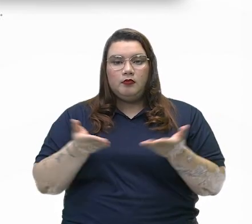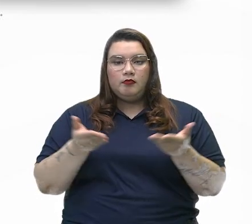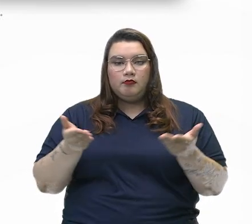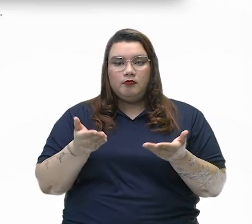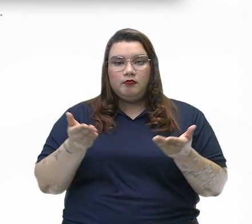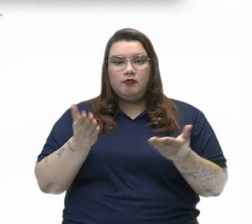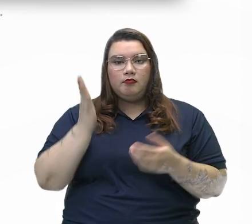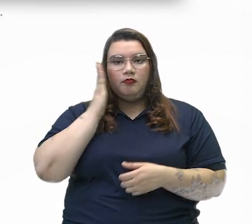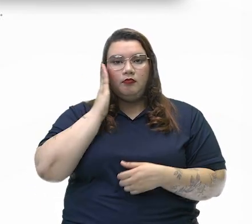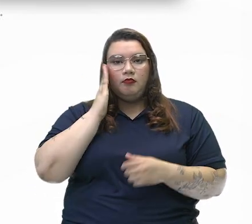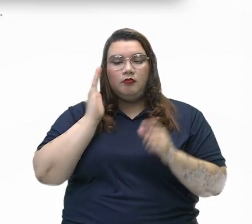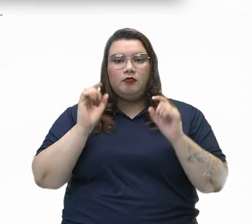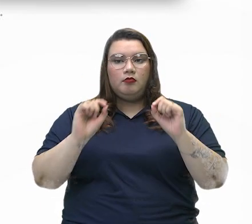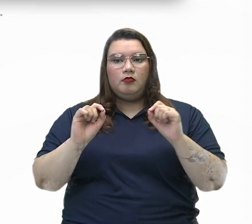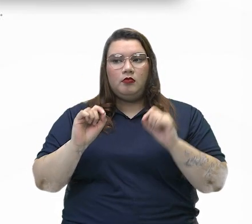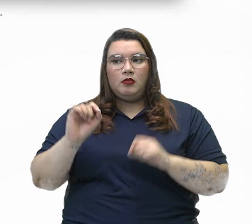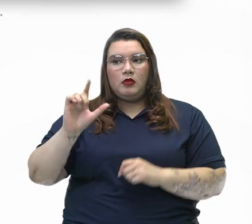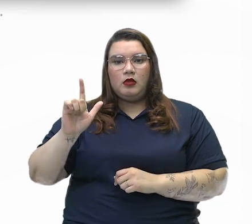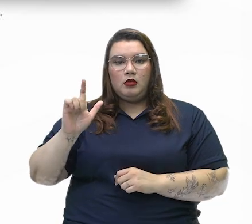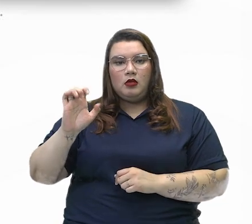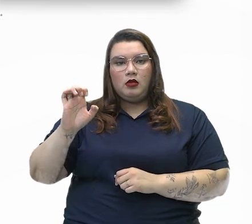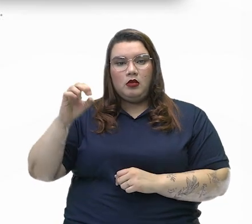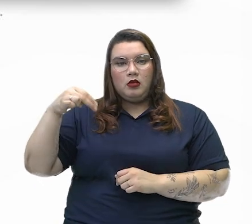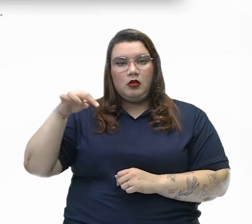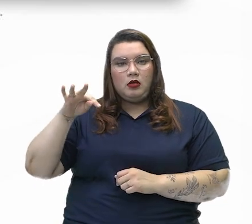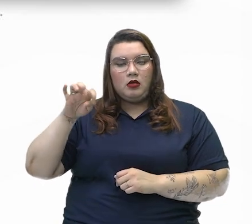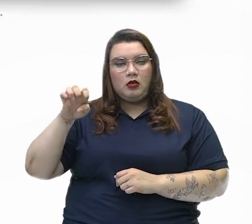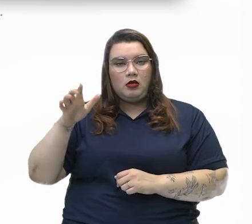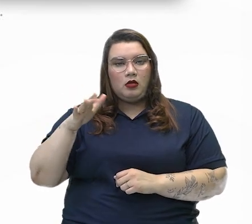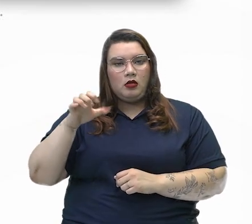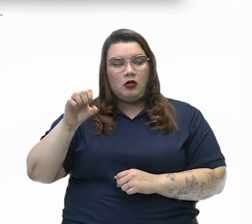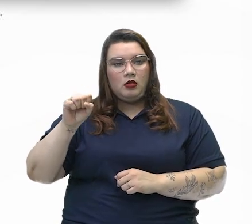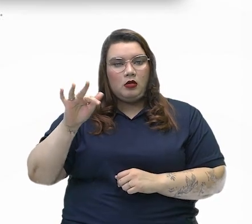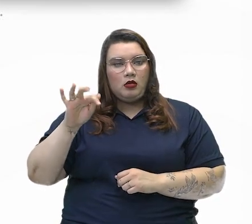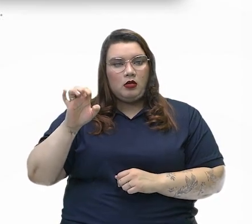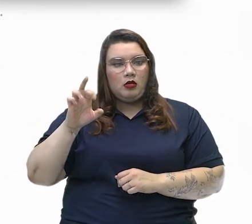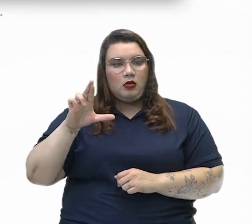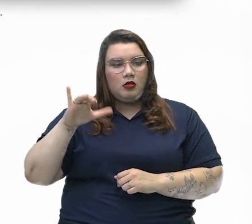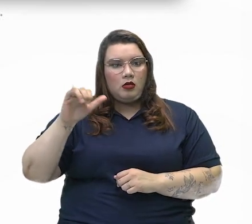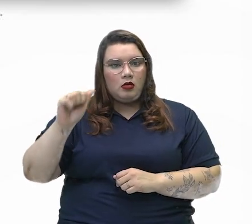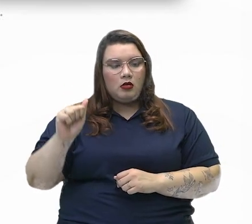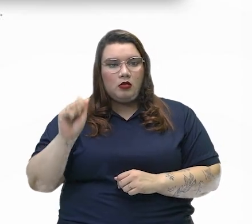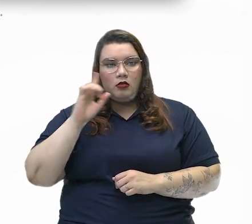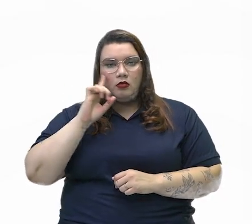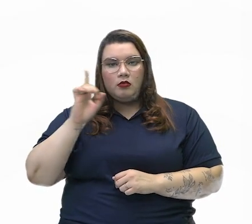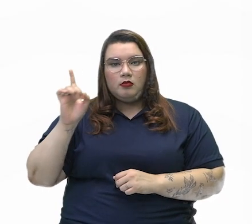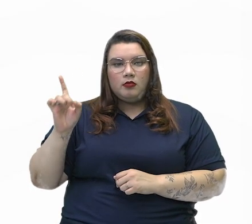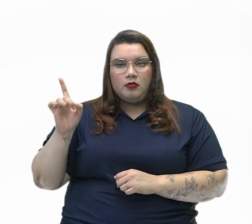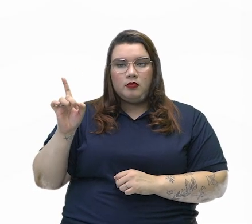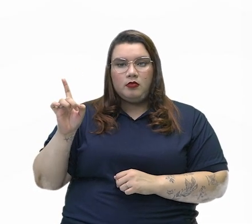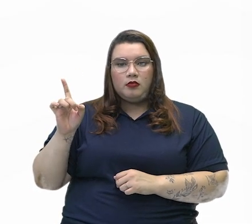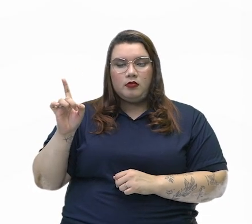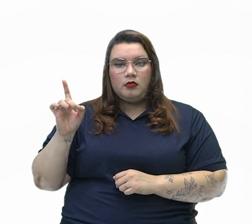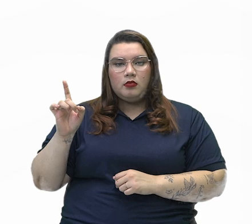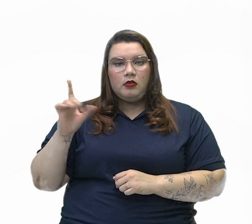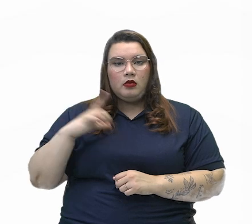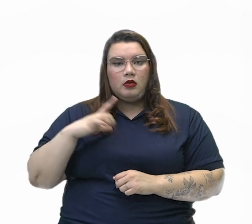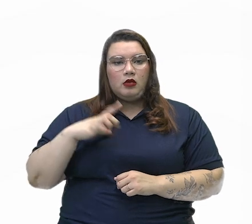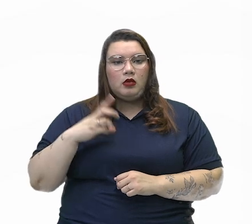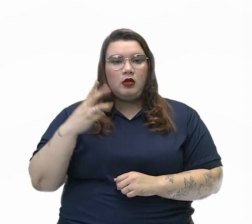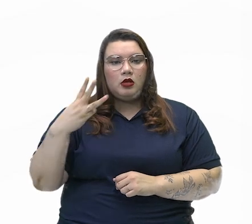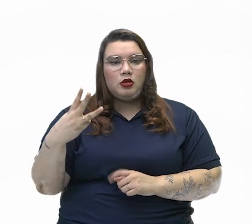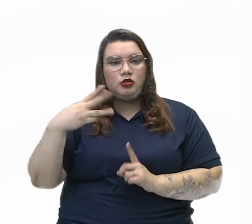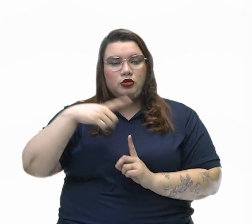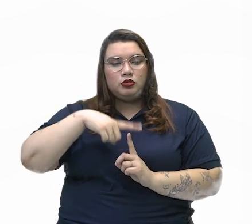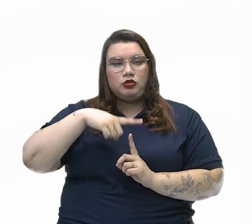vamos chamar de lente esférica o sistema óptico constituído